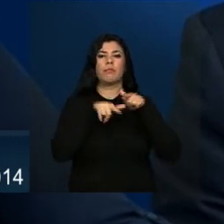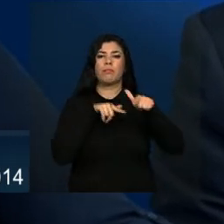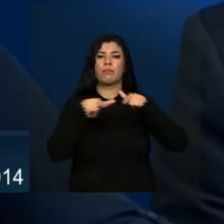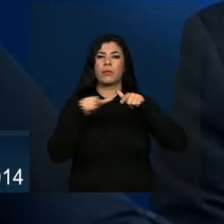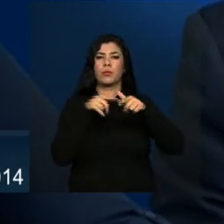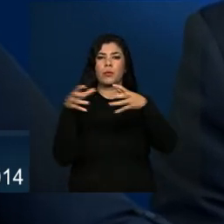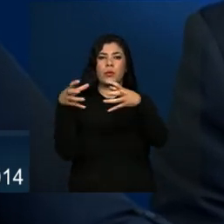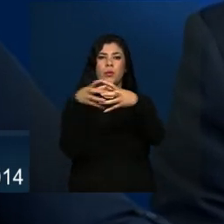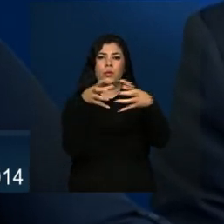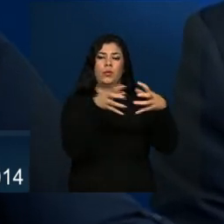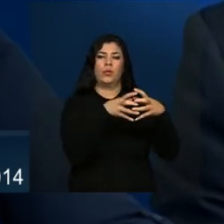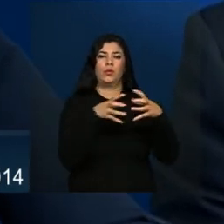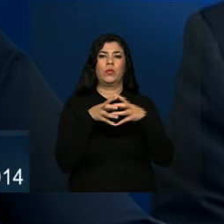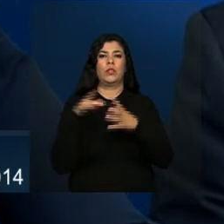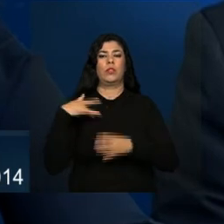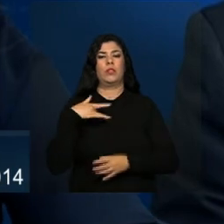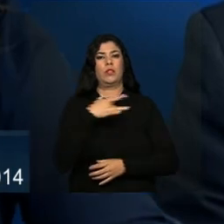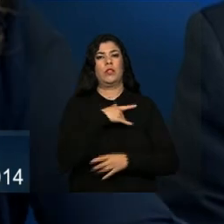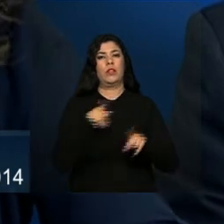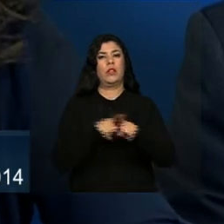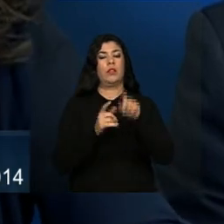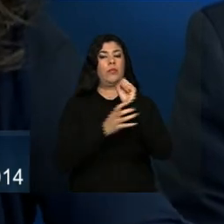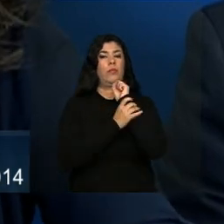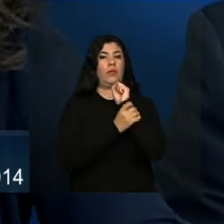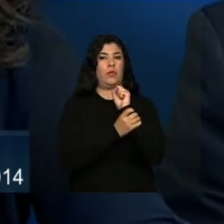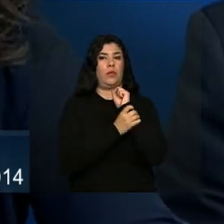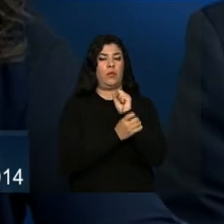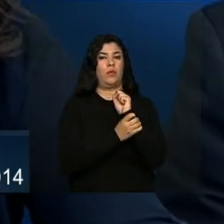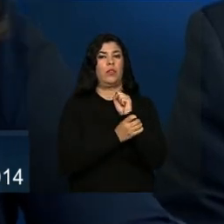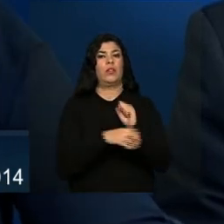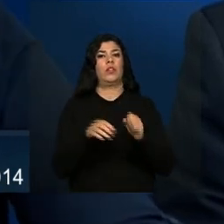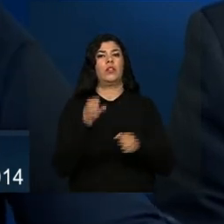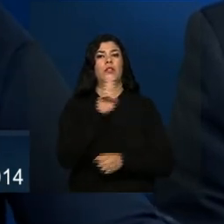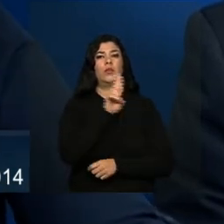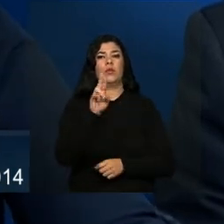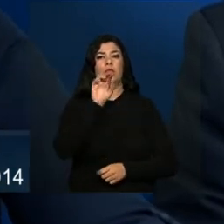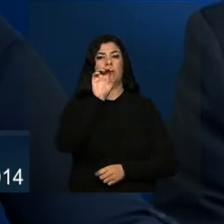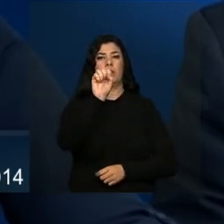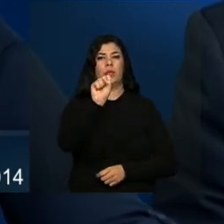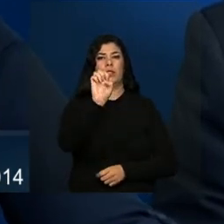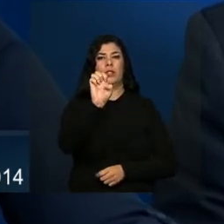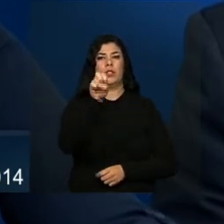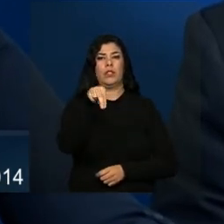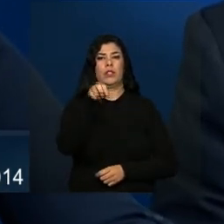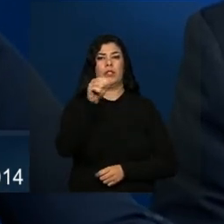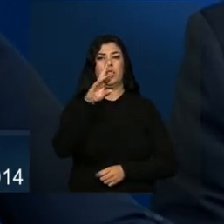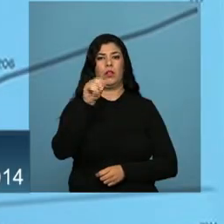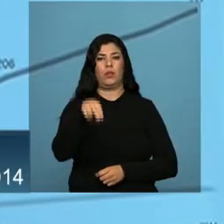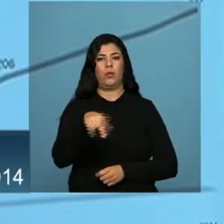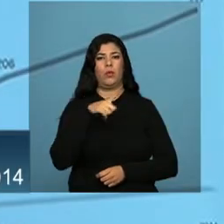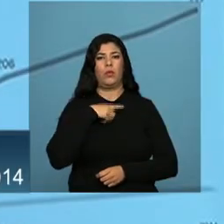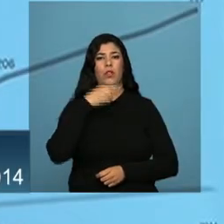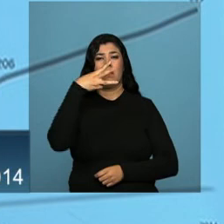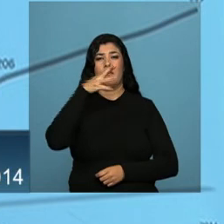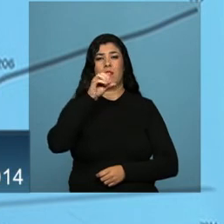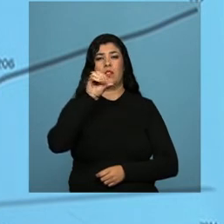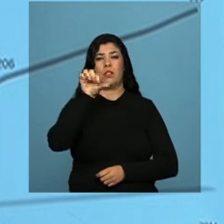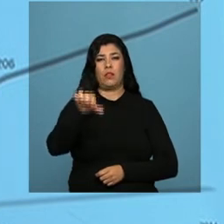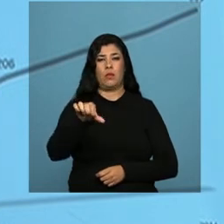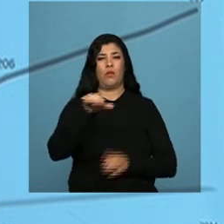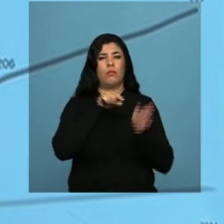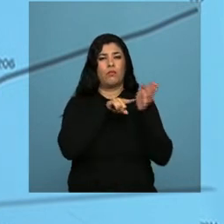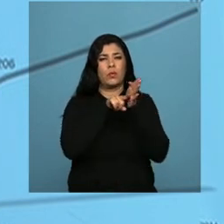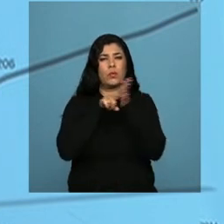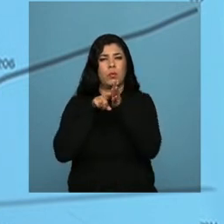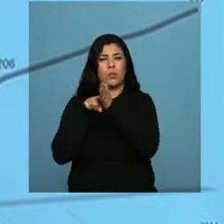trabalho da equipe de saúde e segurança do consumidor da senacon foram 309 averiguações